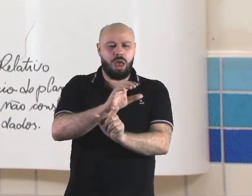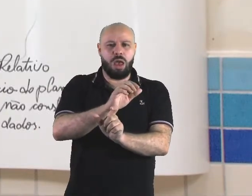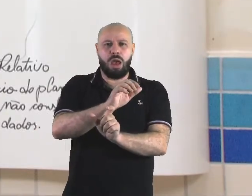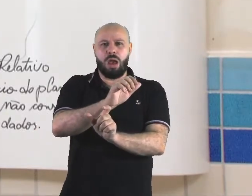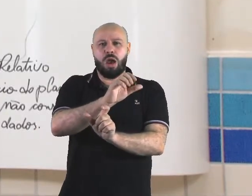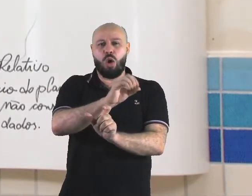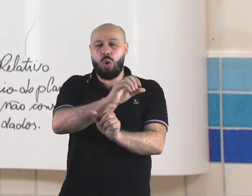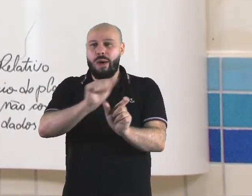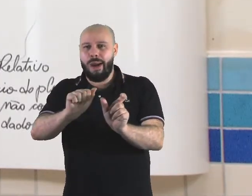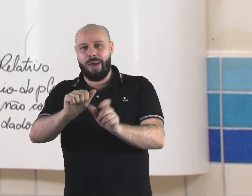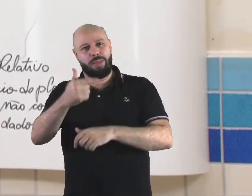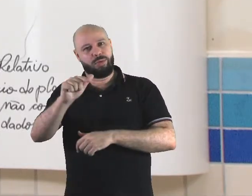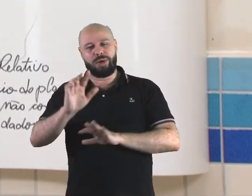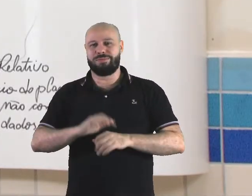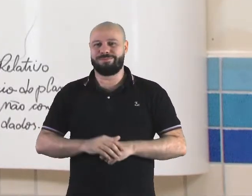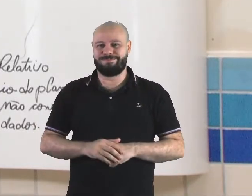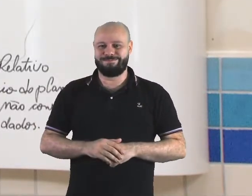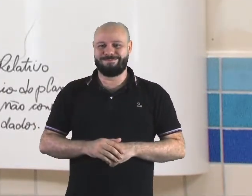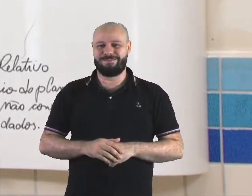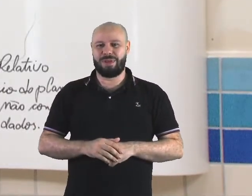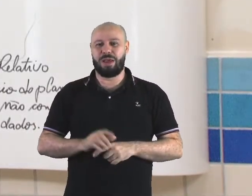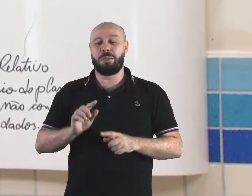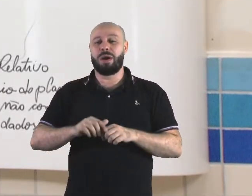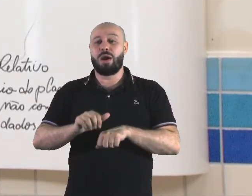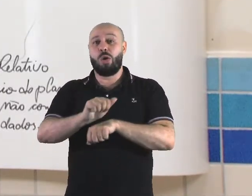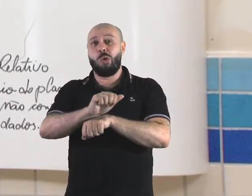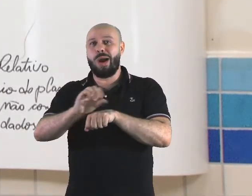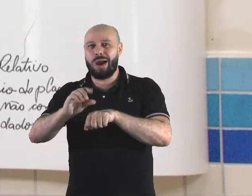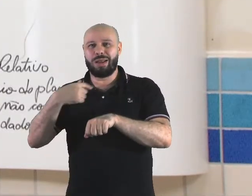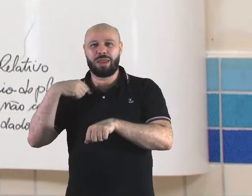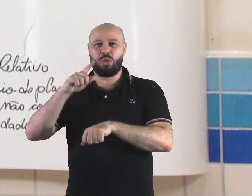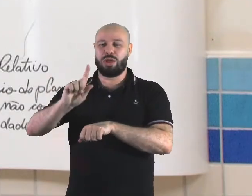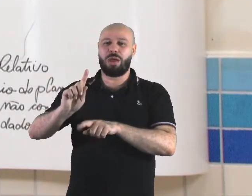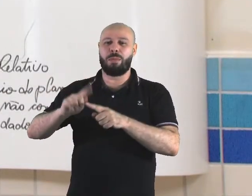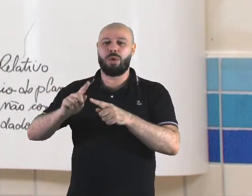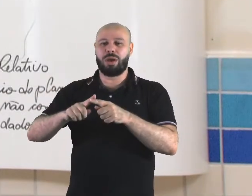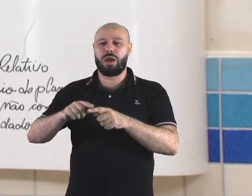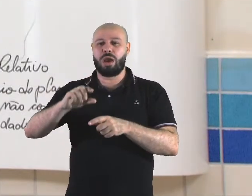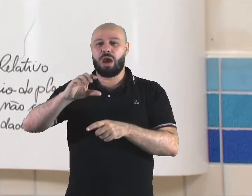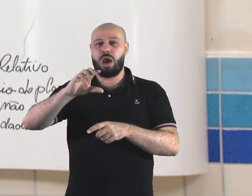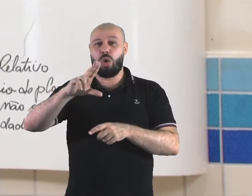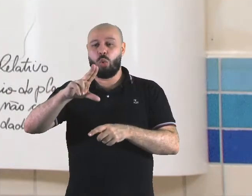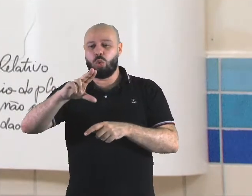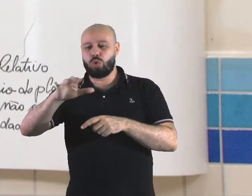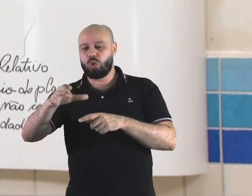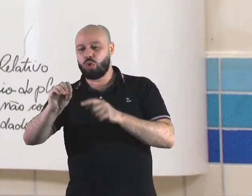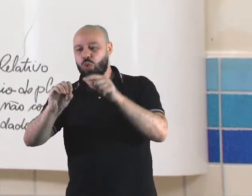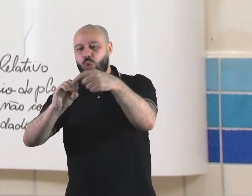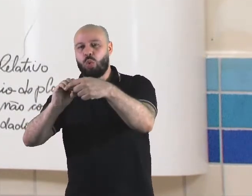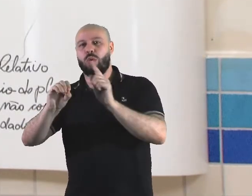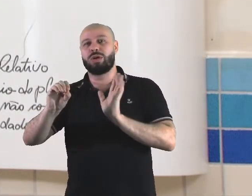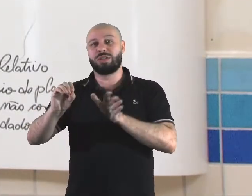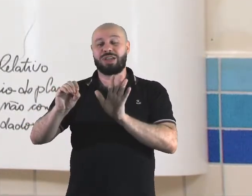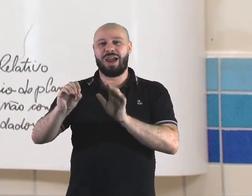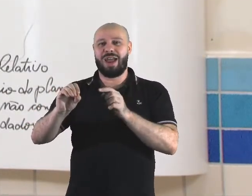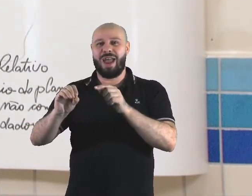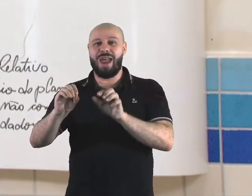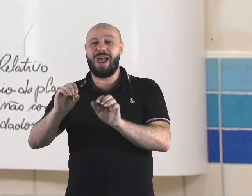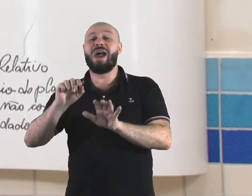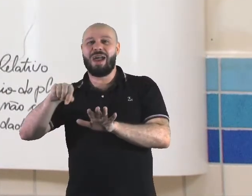o registro, eu não posso, porque esse o ele já tá juntinho aqui no cujo, tá? Então, cujo